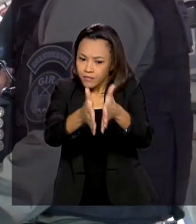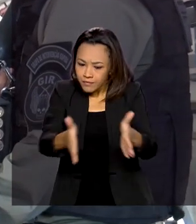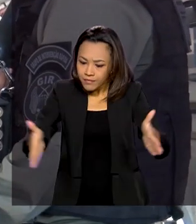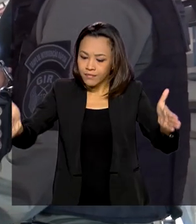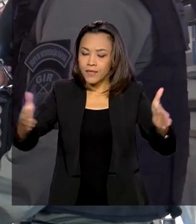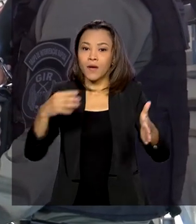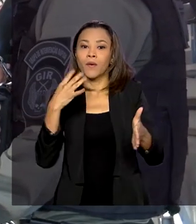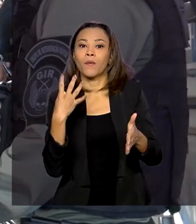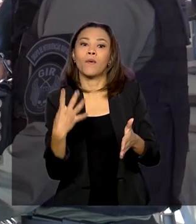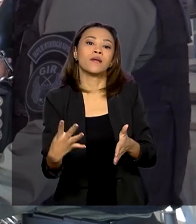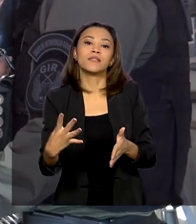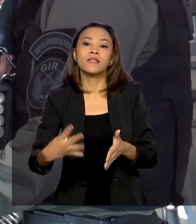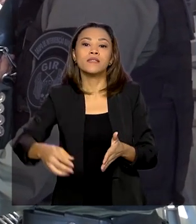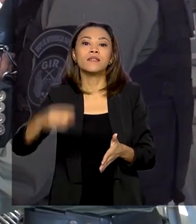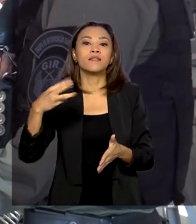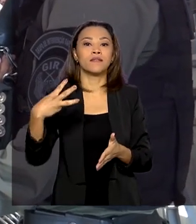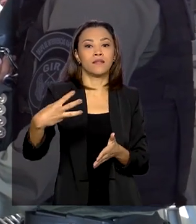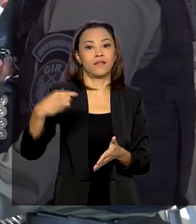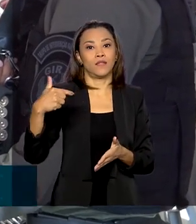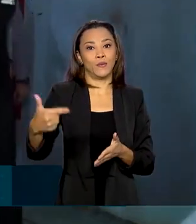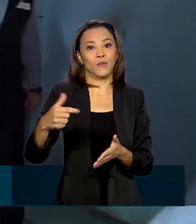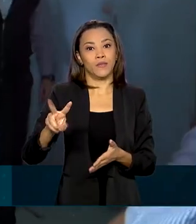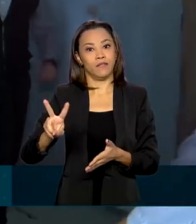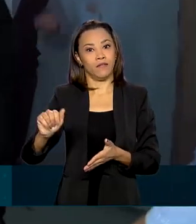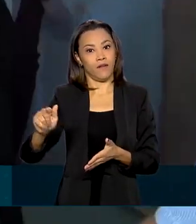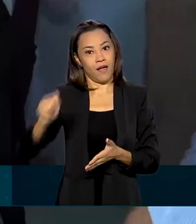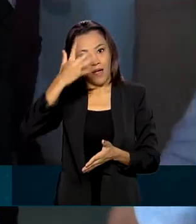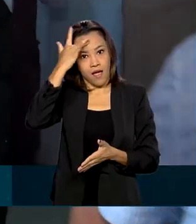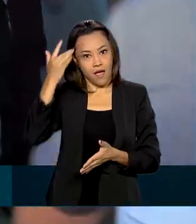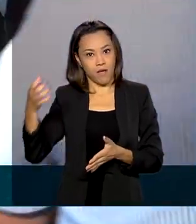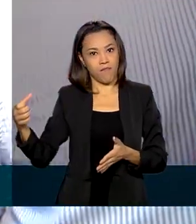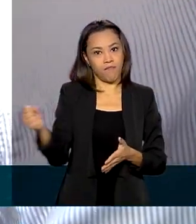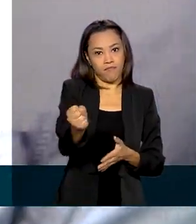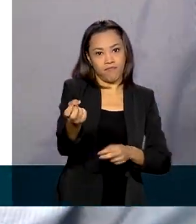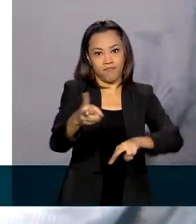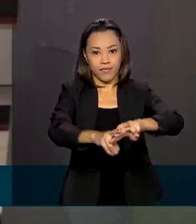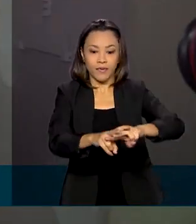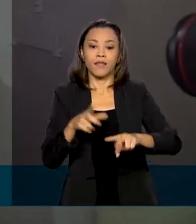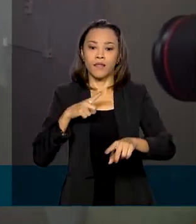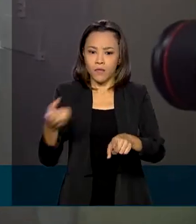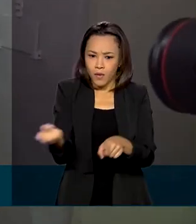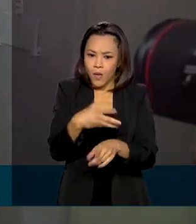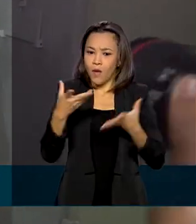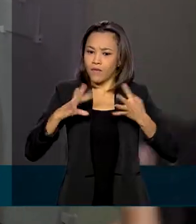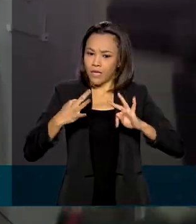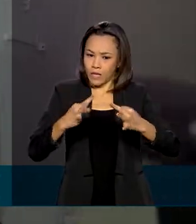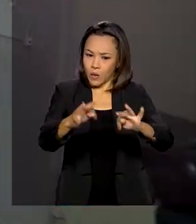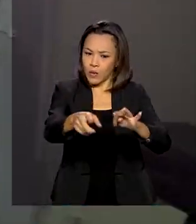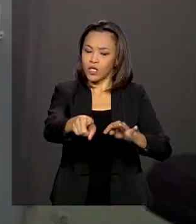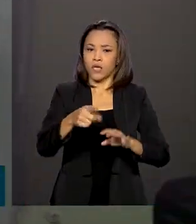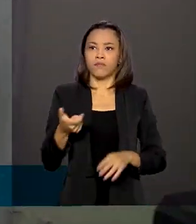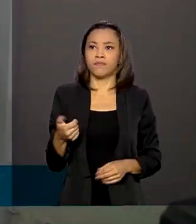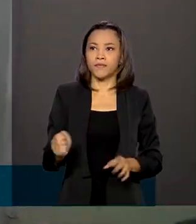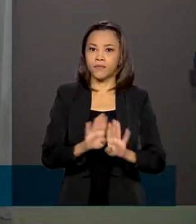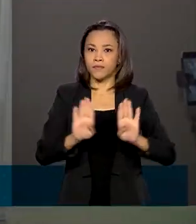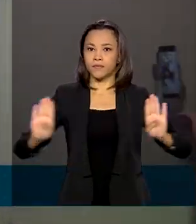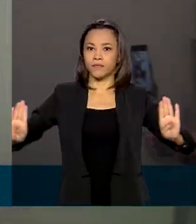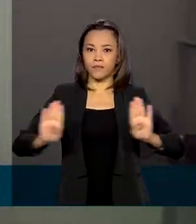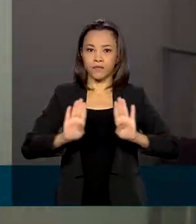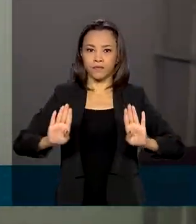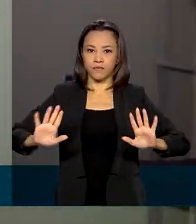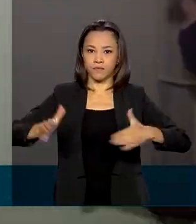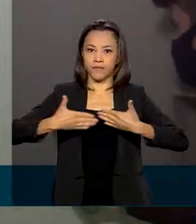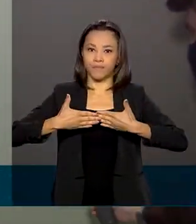mais 432 vagas a unidade prisional também conta com uma nova tecnologia com células automáticas e